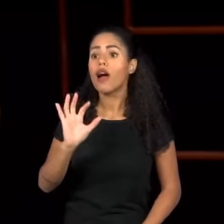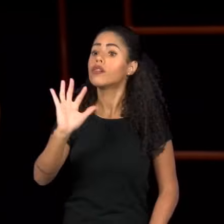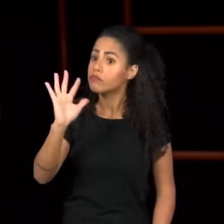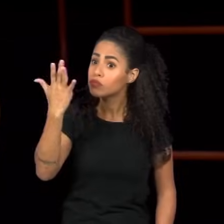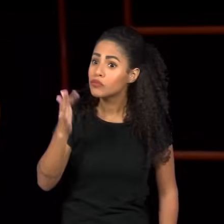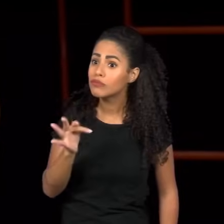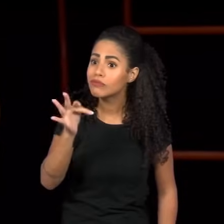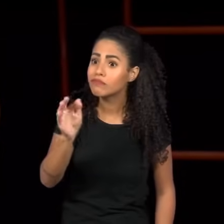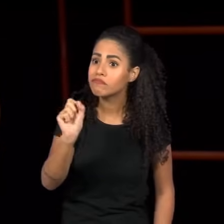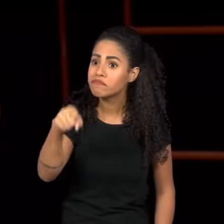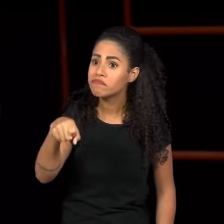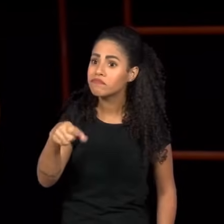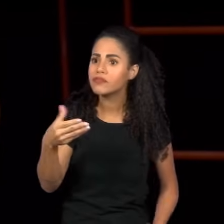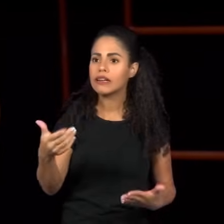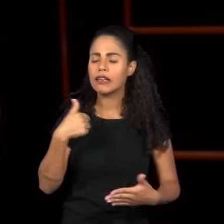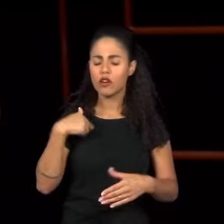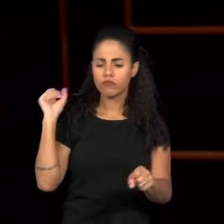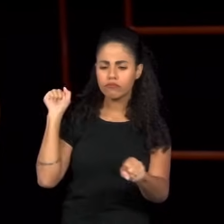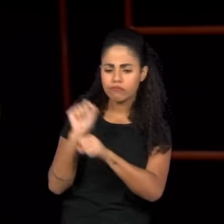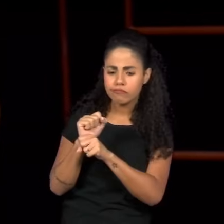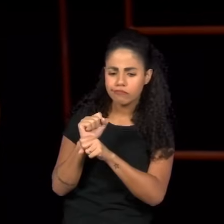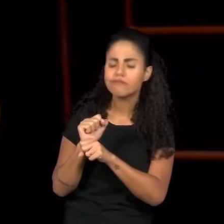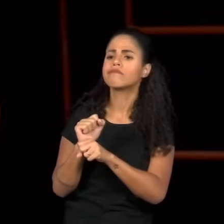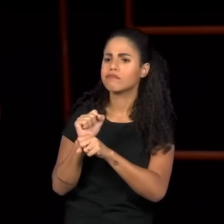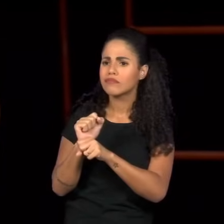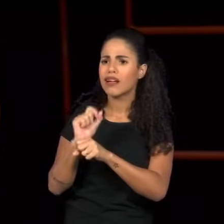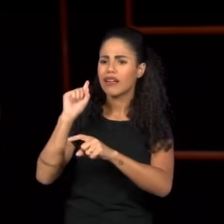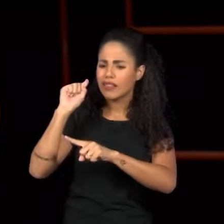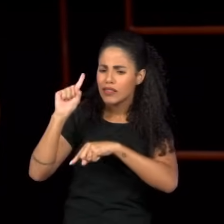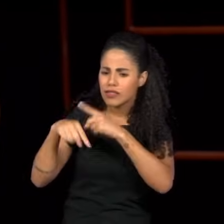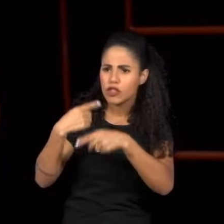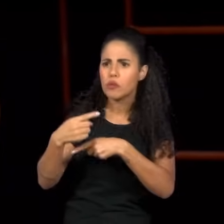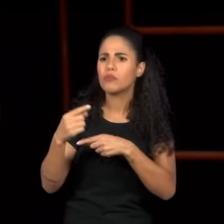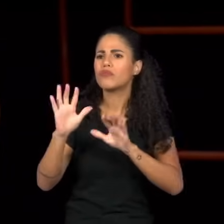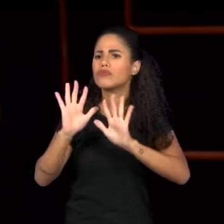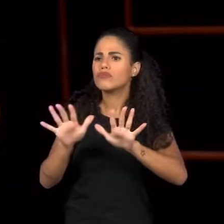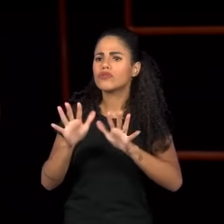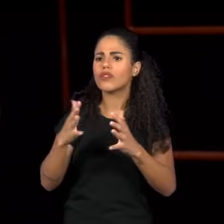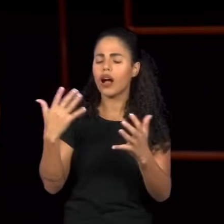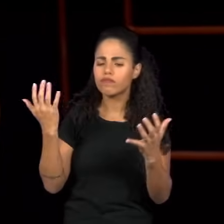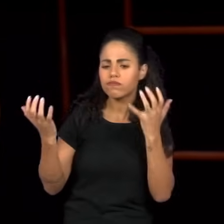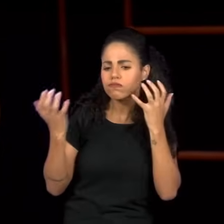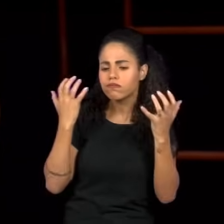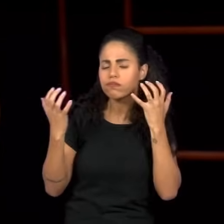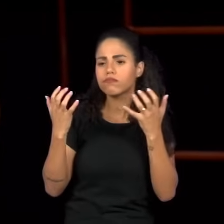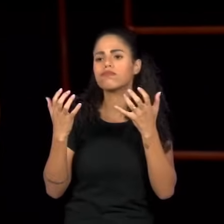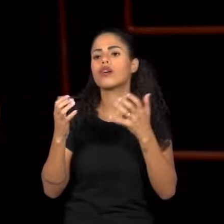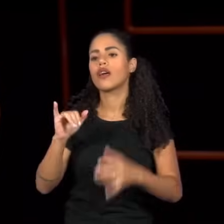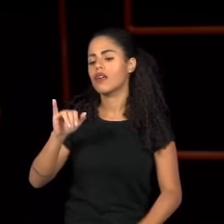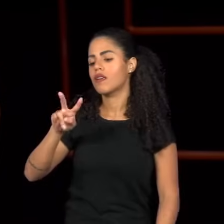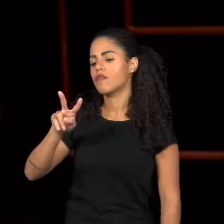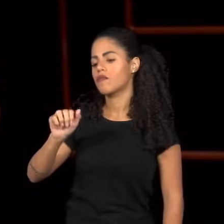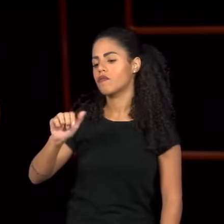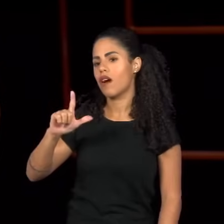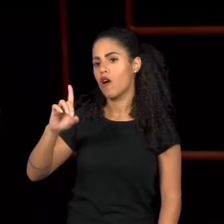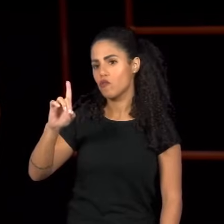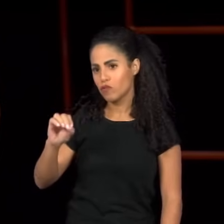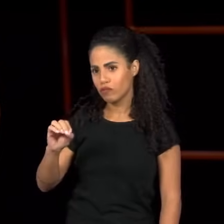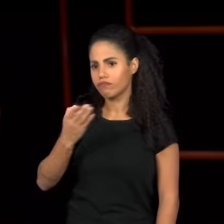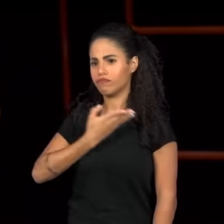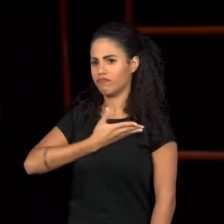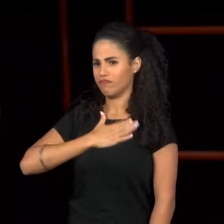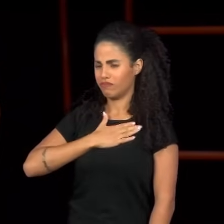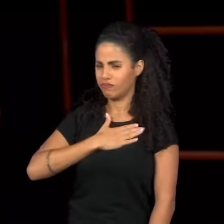mesmo. Então, eu parei tudo e eu já muito influenciada pelos trabalhos com o Ivaldo,